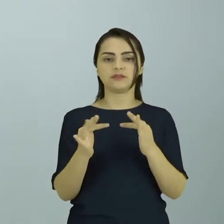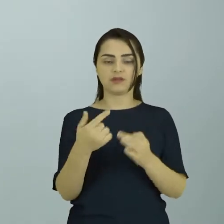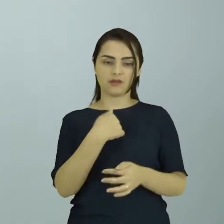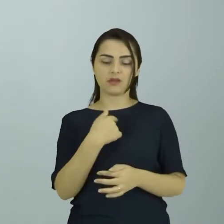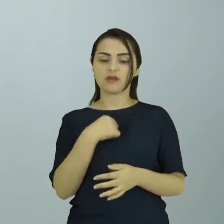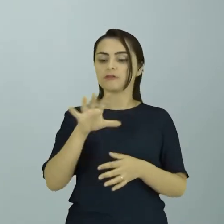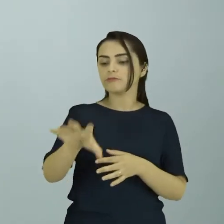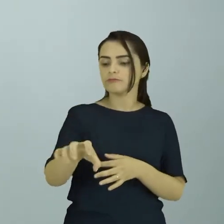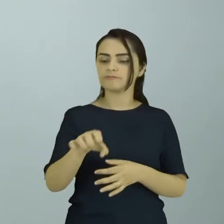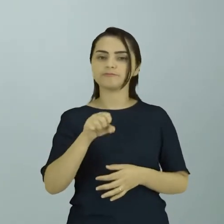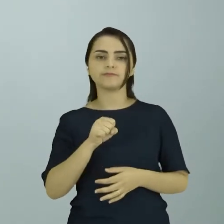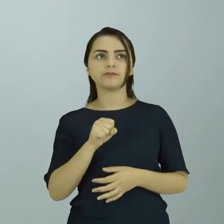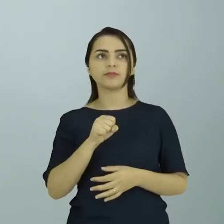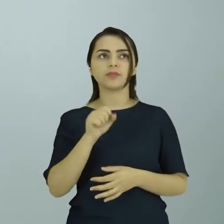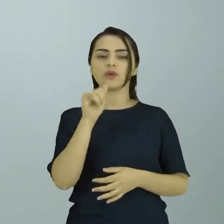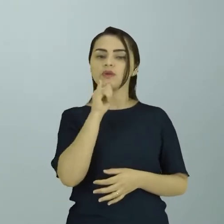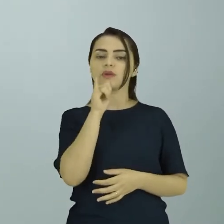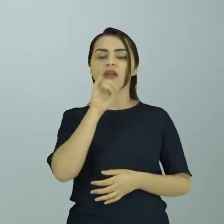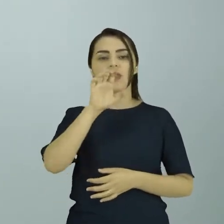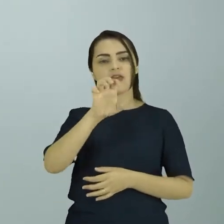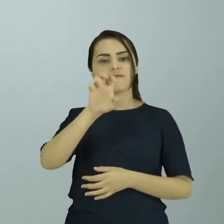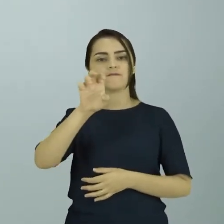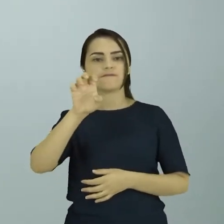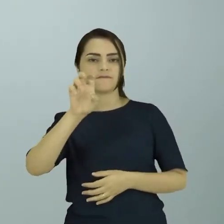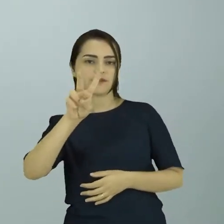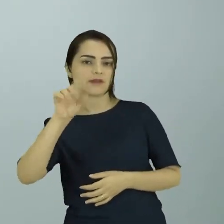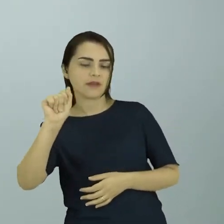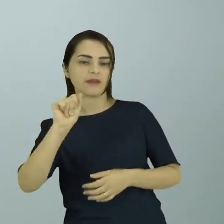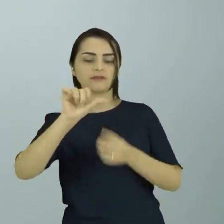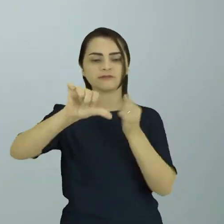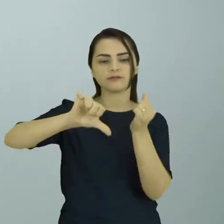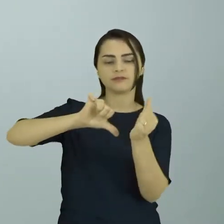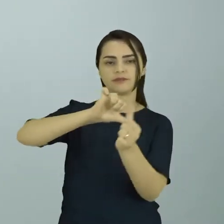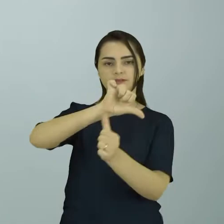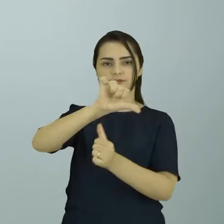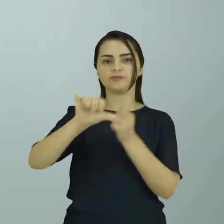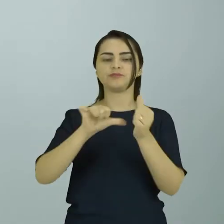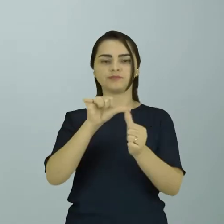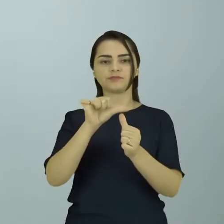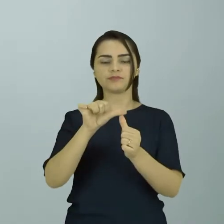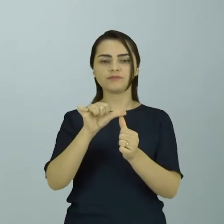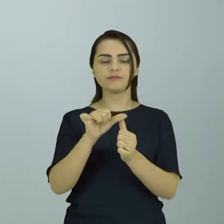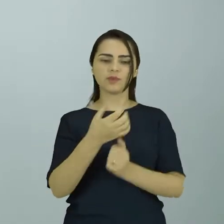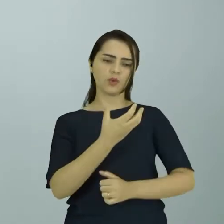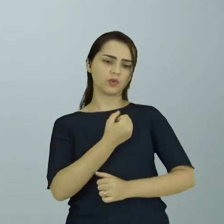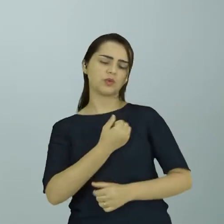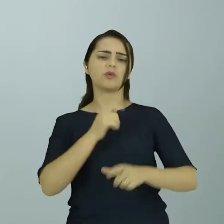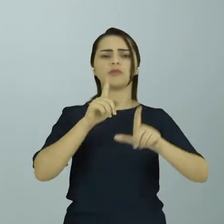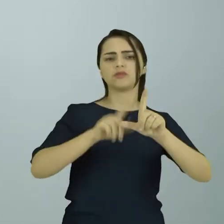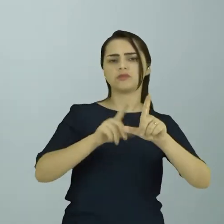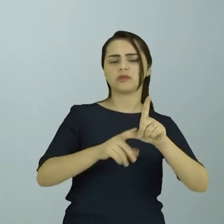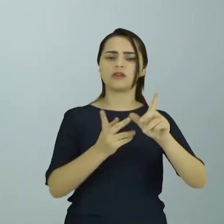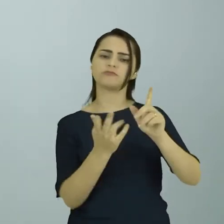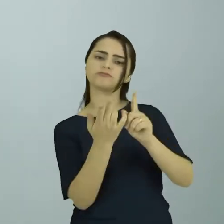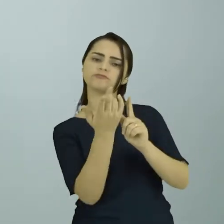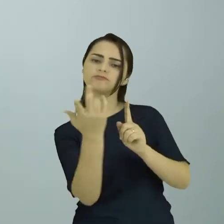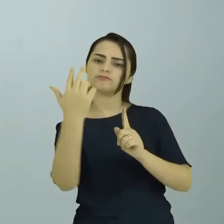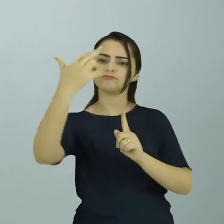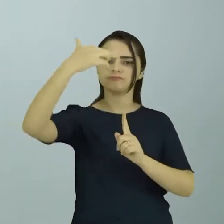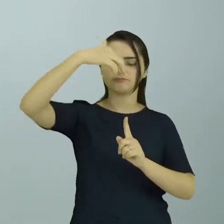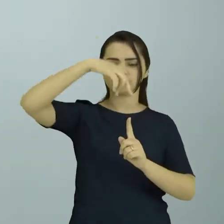eu pego aqui um EVA e eu transformei esse EVA em um número, uma letra, ou em alguma